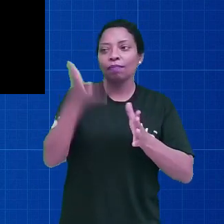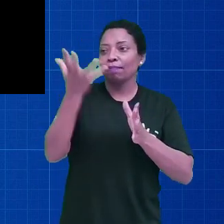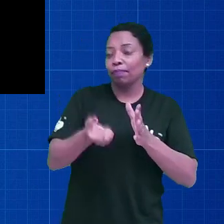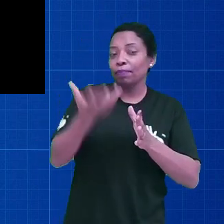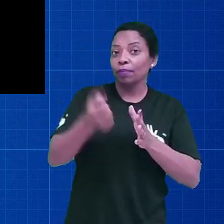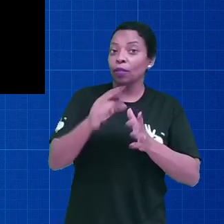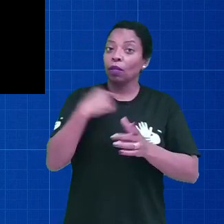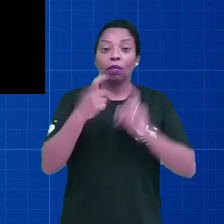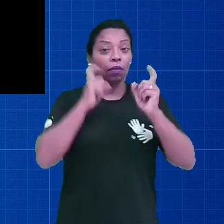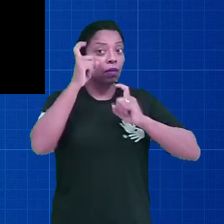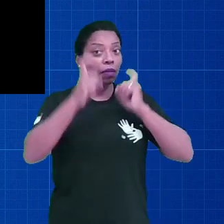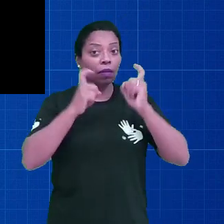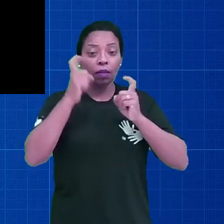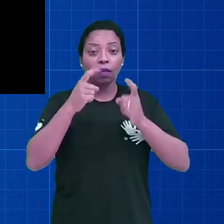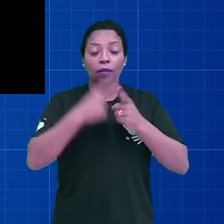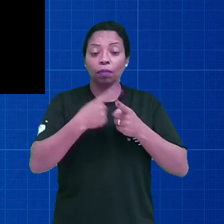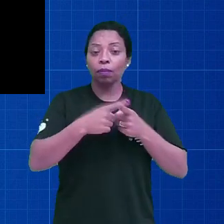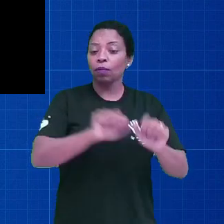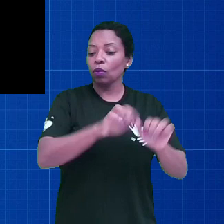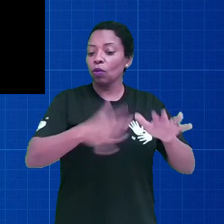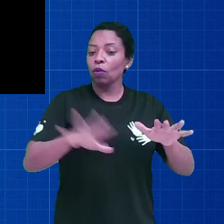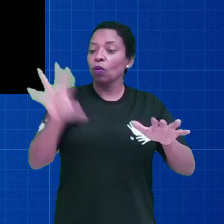que a gente deve ter.